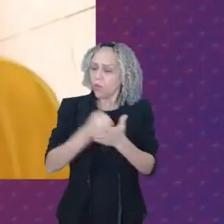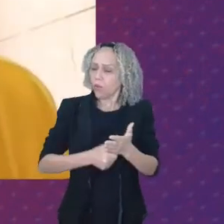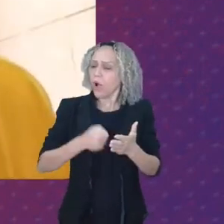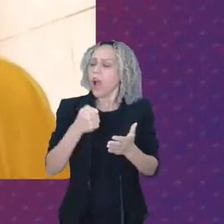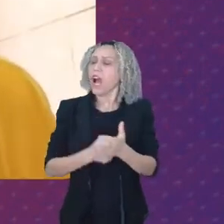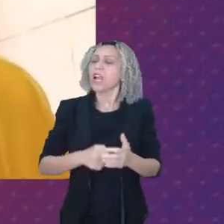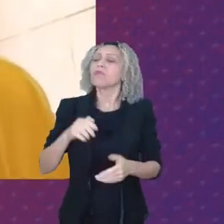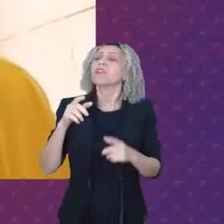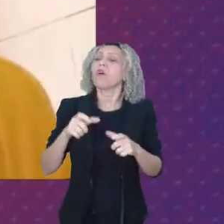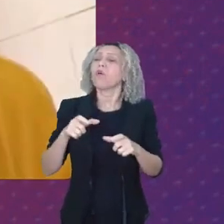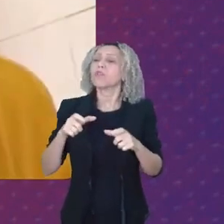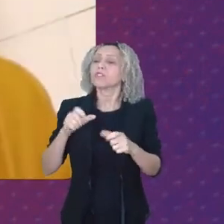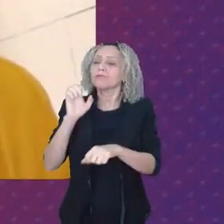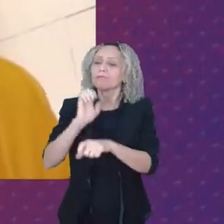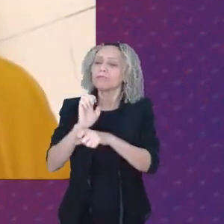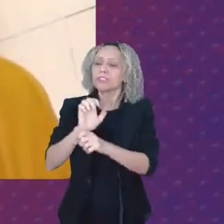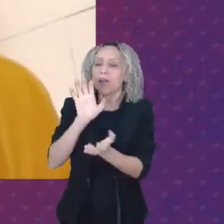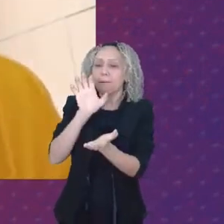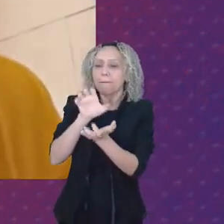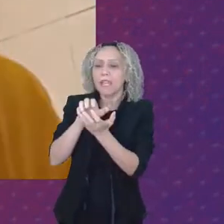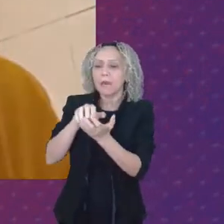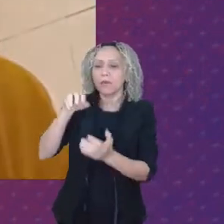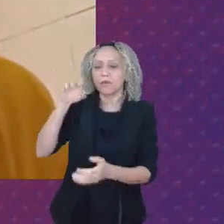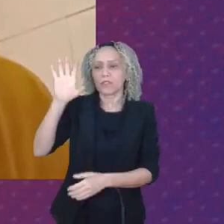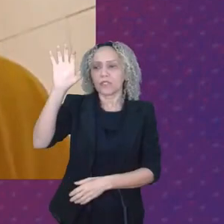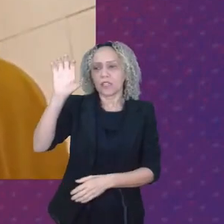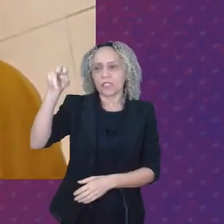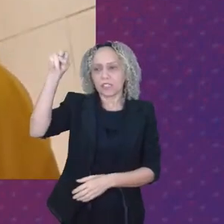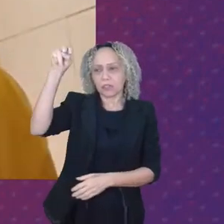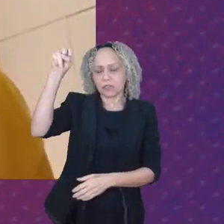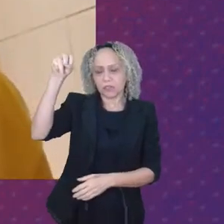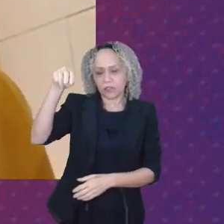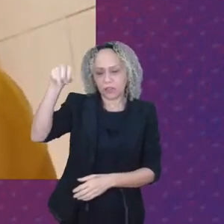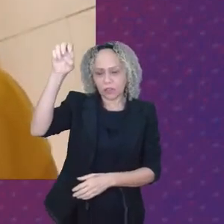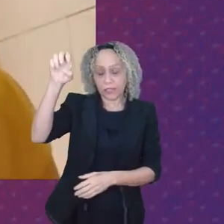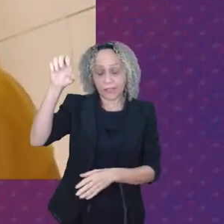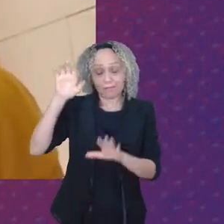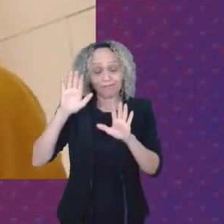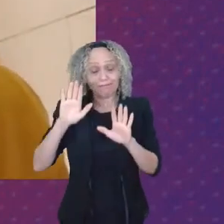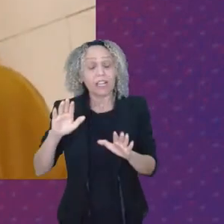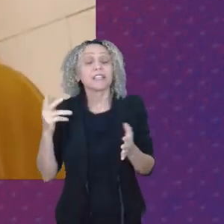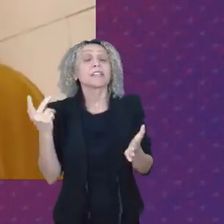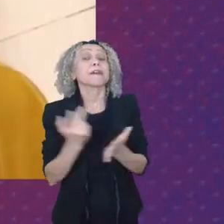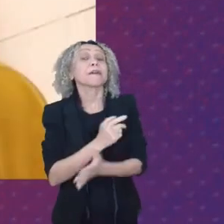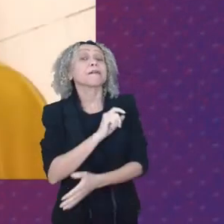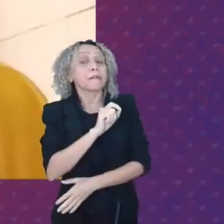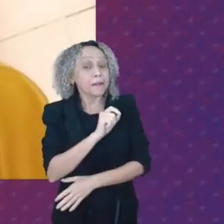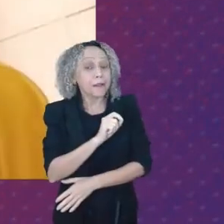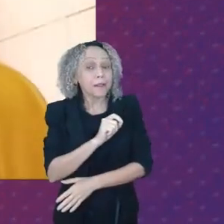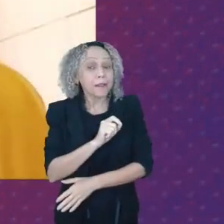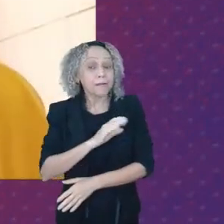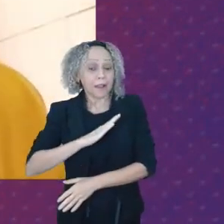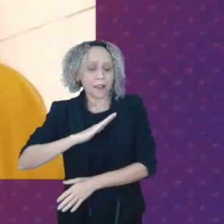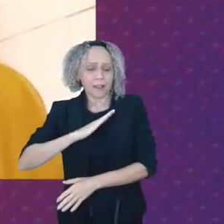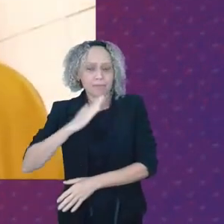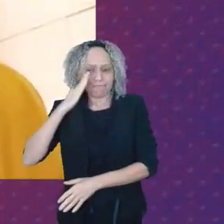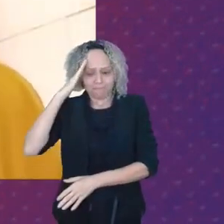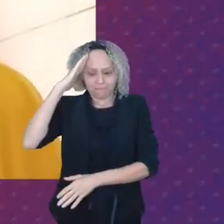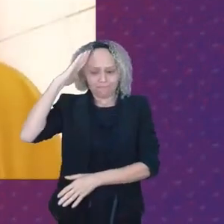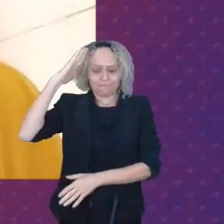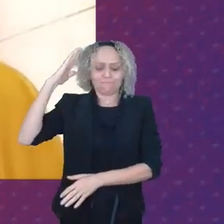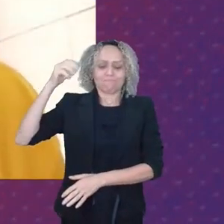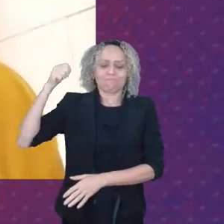Pernambuco. E aí chega a ditadura militar, ela é uma das pessoas que é presa também, né? A dona